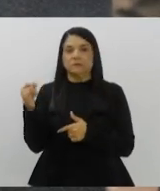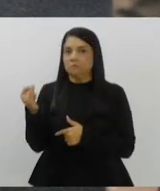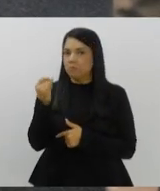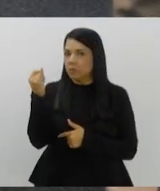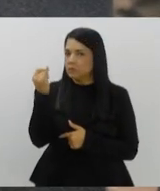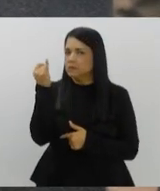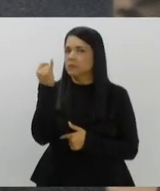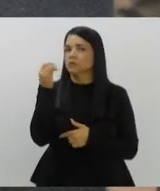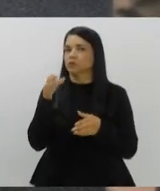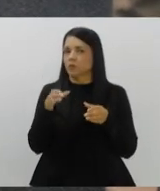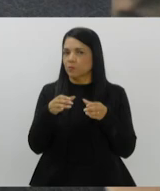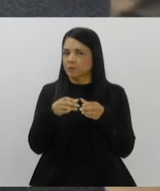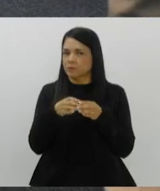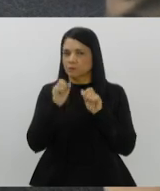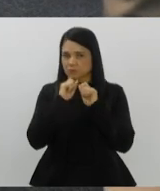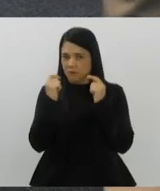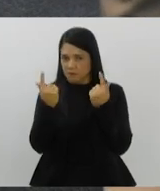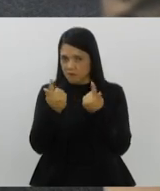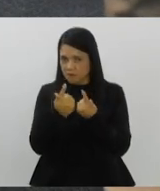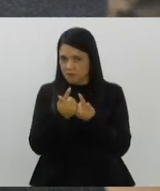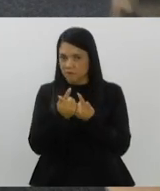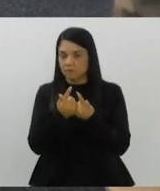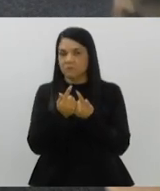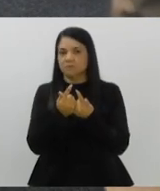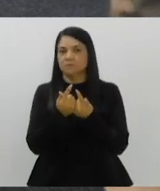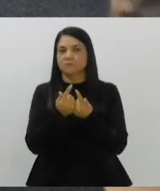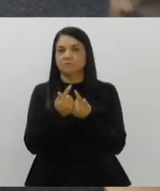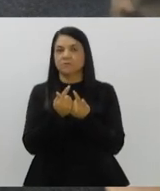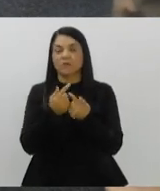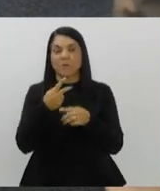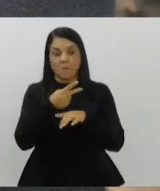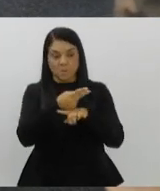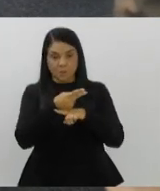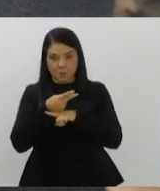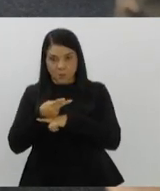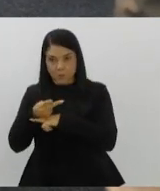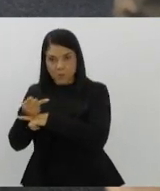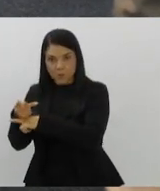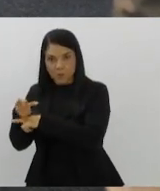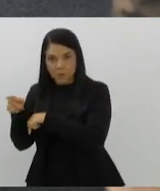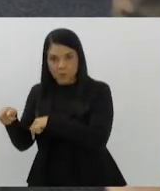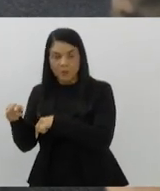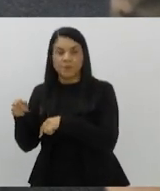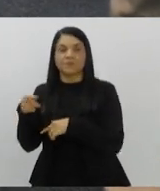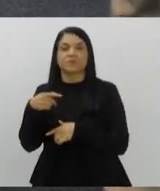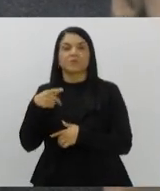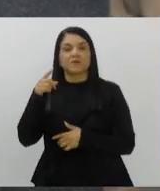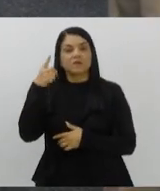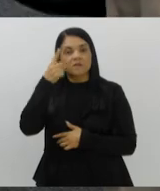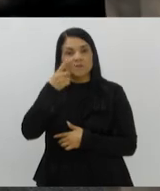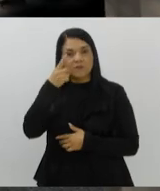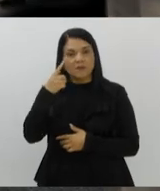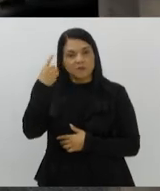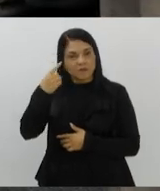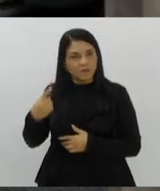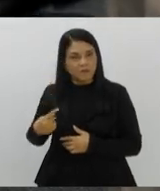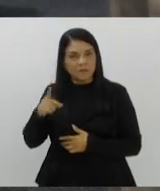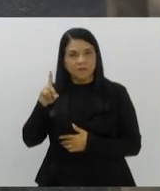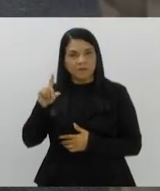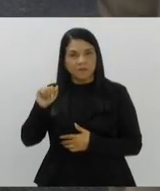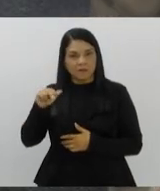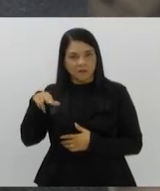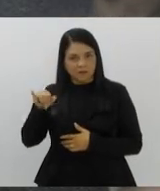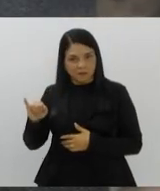comissão dessa casa, e que foi procurada também pelos farmacêuticos. Eu recebi aqui